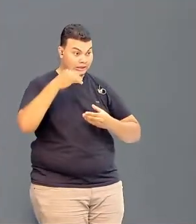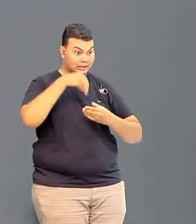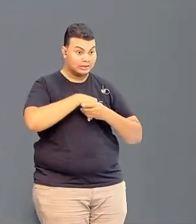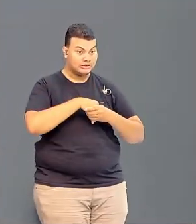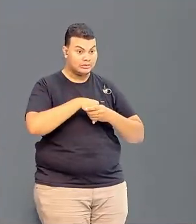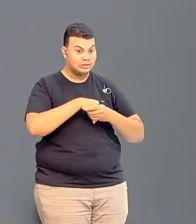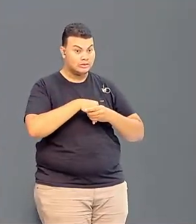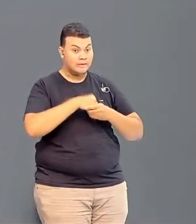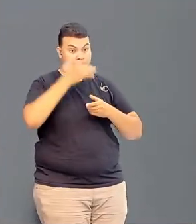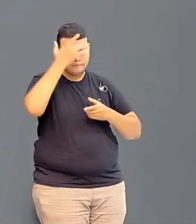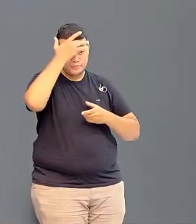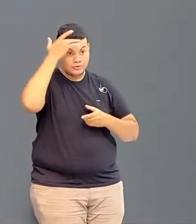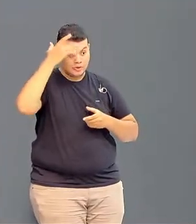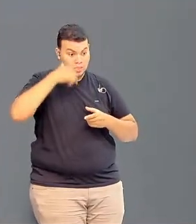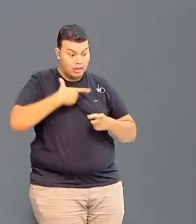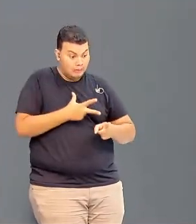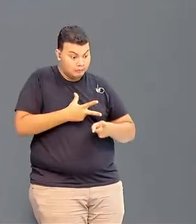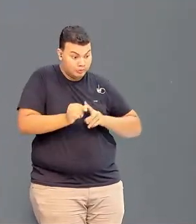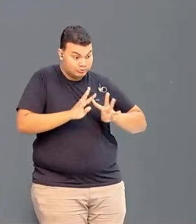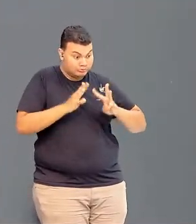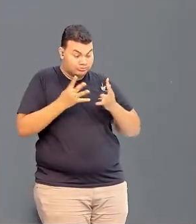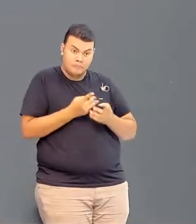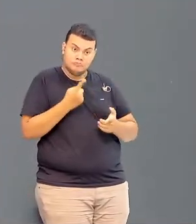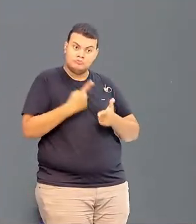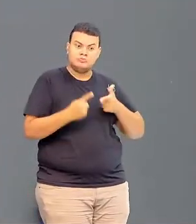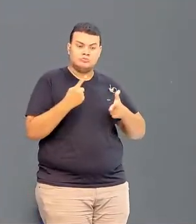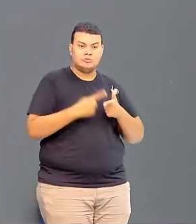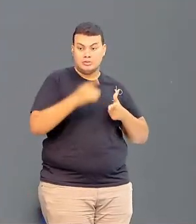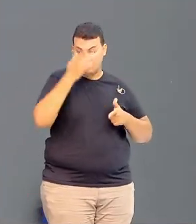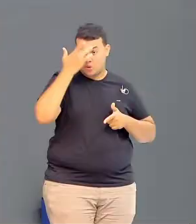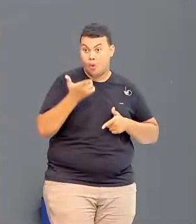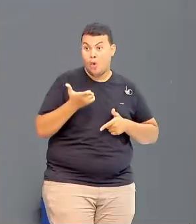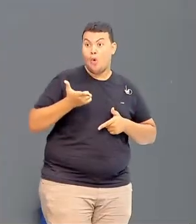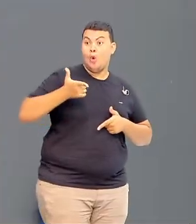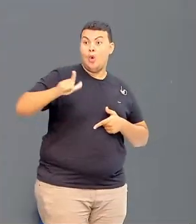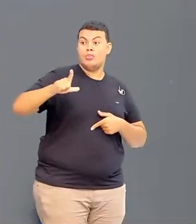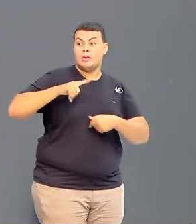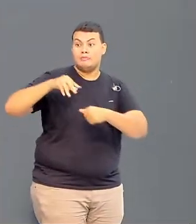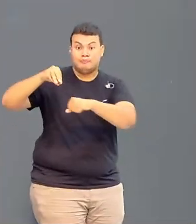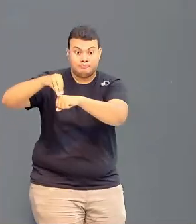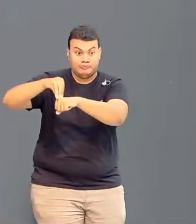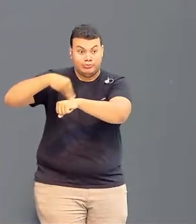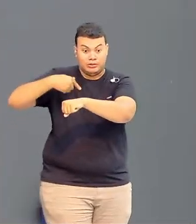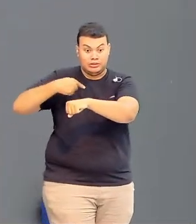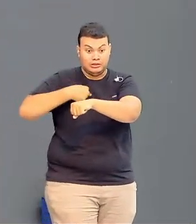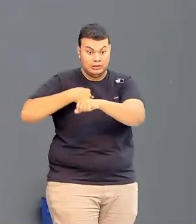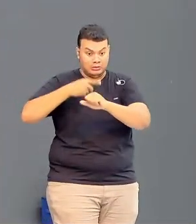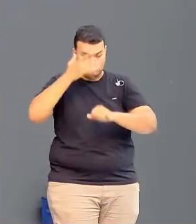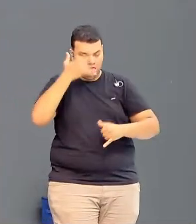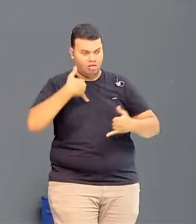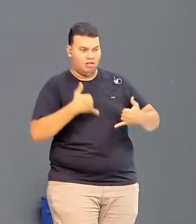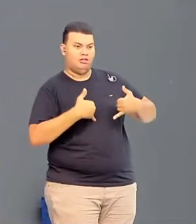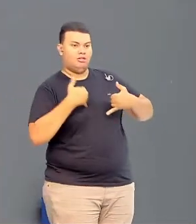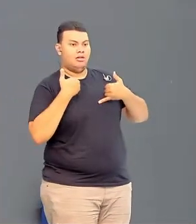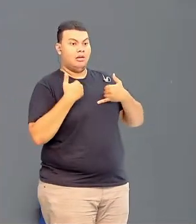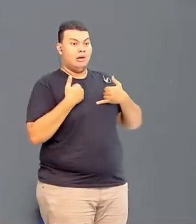para alguém ter um argumento maior, para conseguir convencer essa mulher, esse homem, meu Deus.